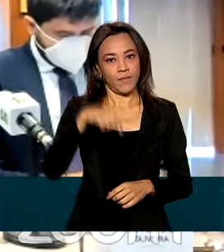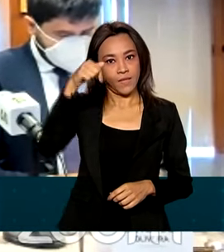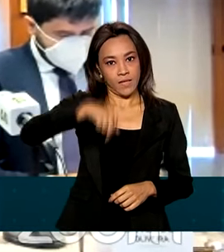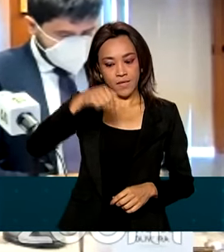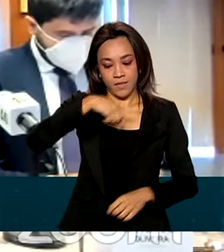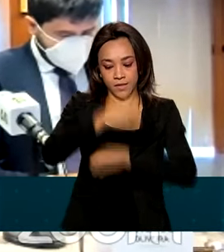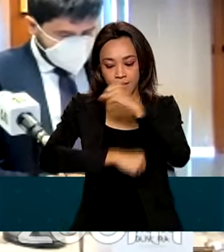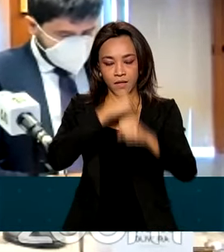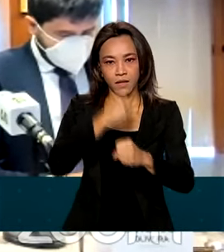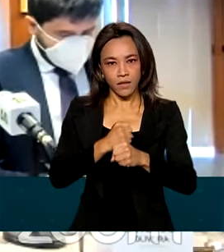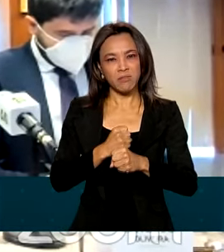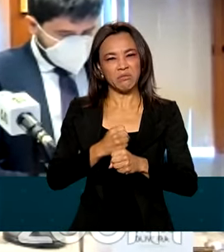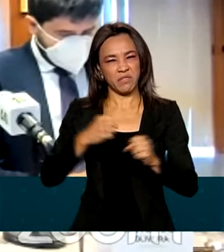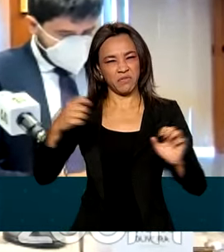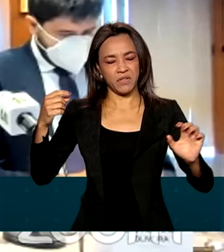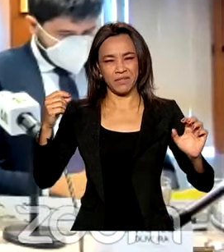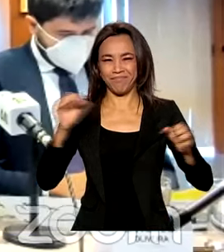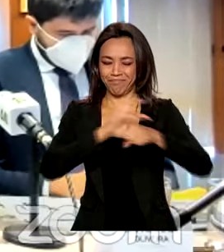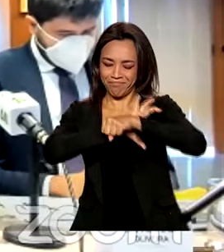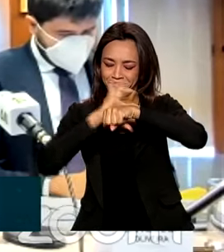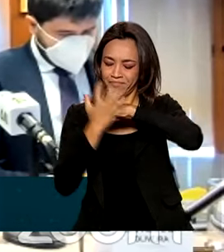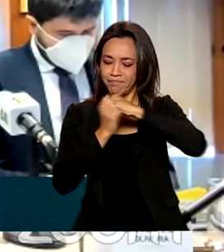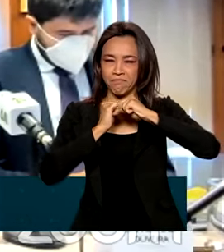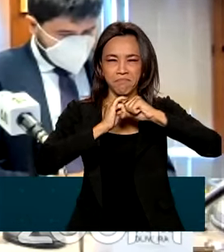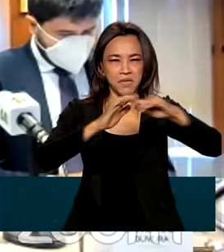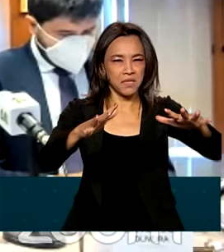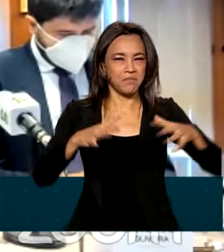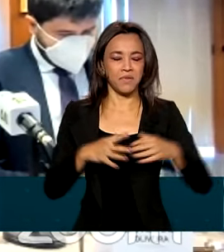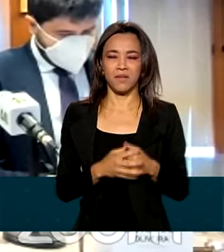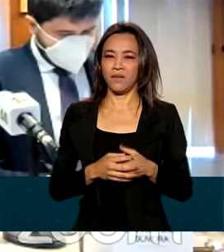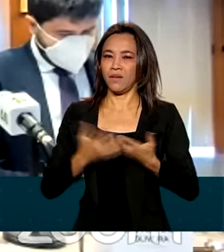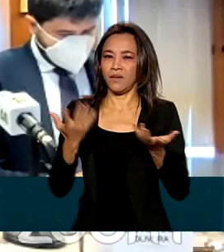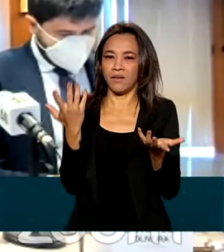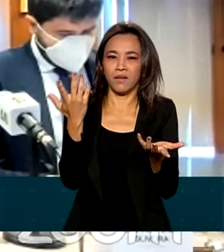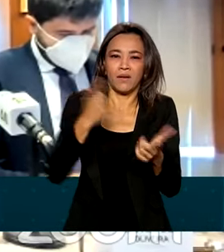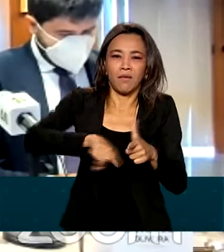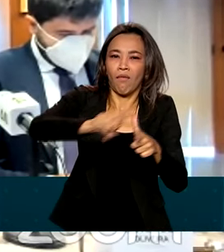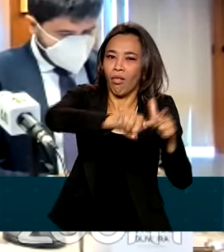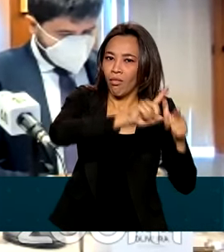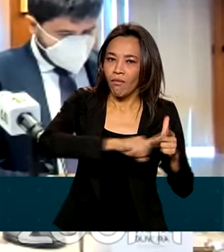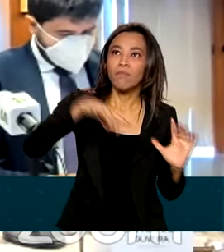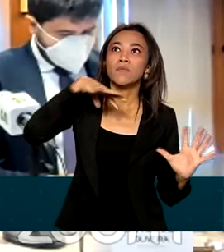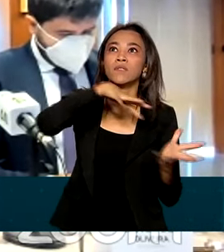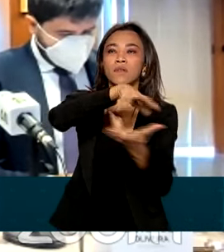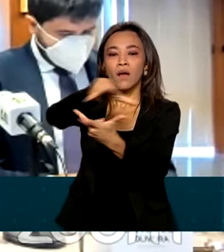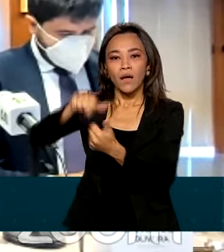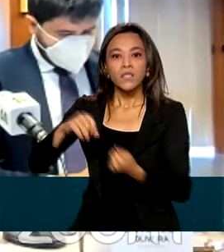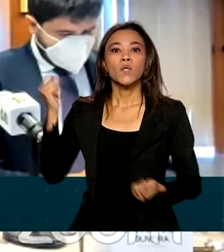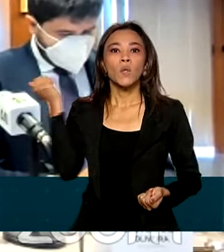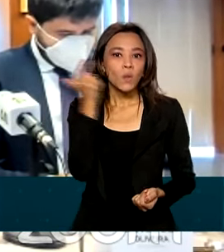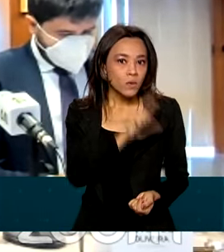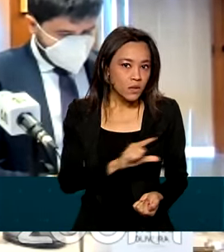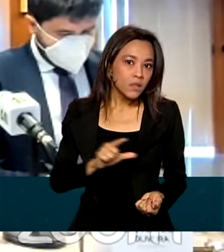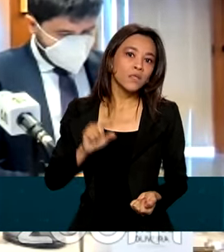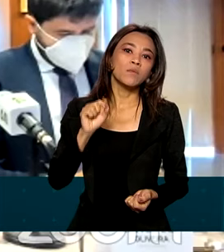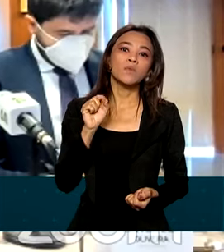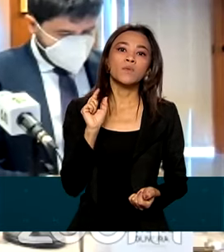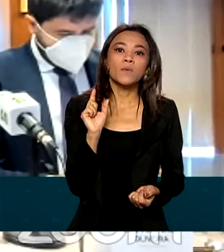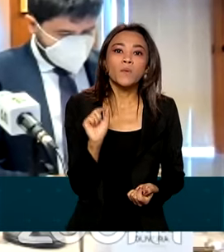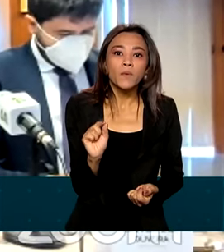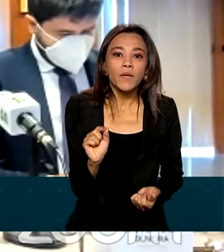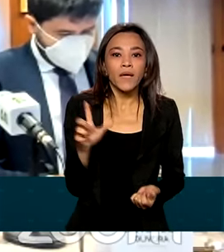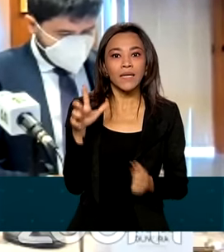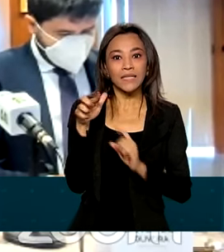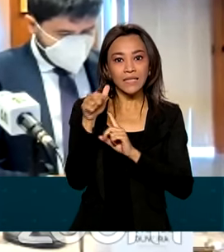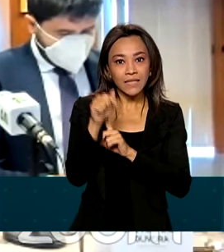por uma pandemia um ano de crise Capítulo de proporções mundiais geramos podem luto no saldo